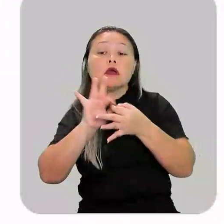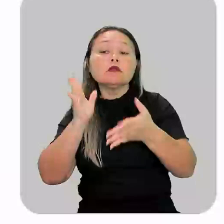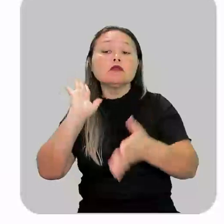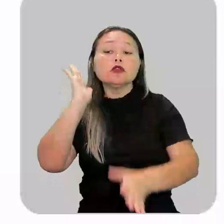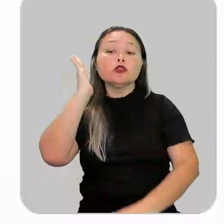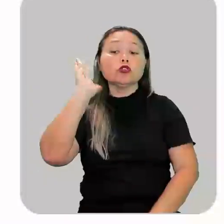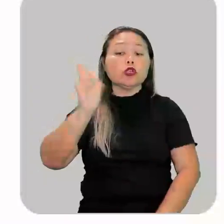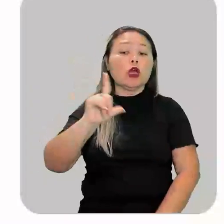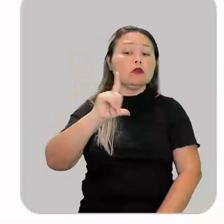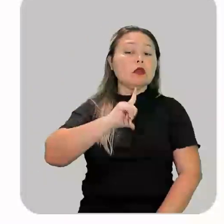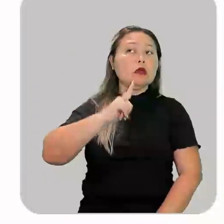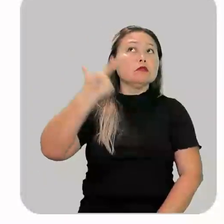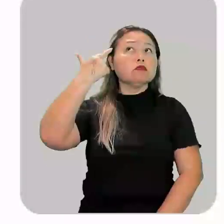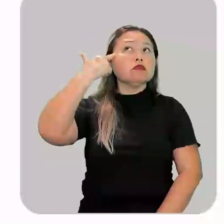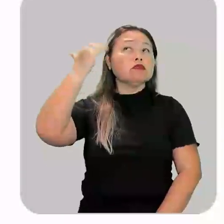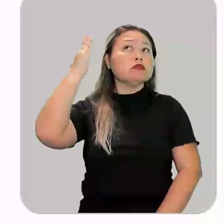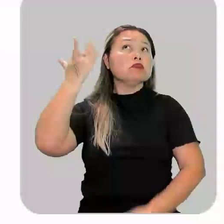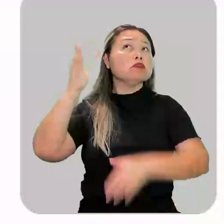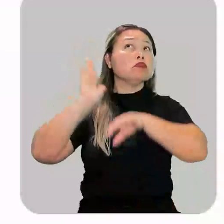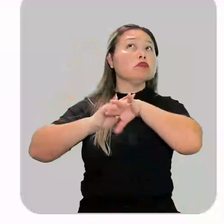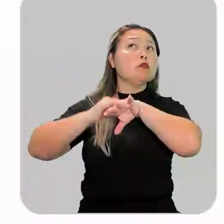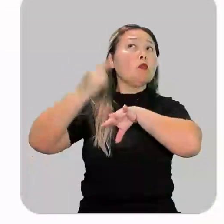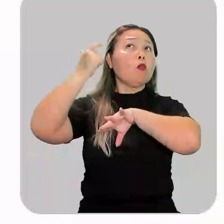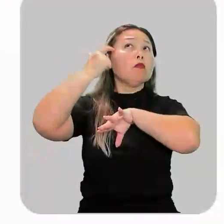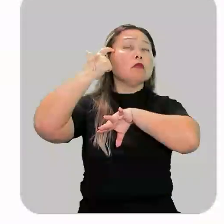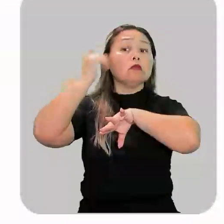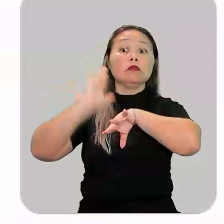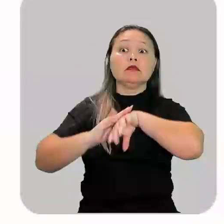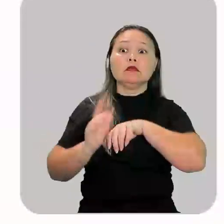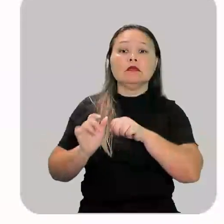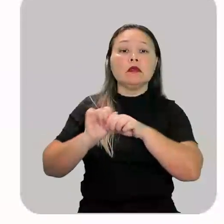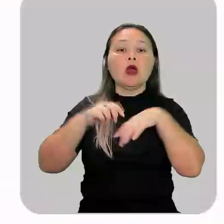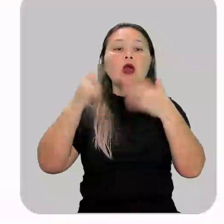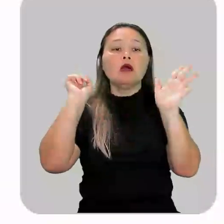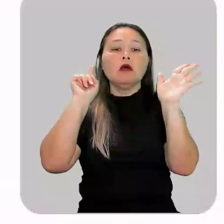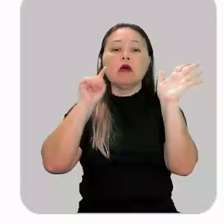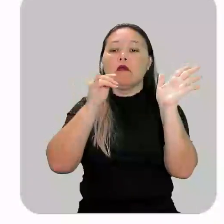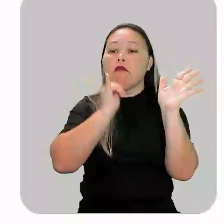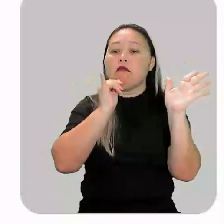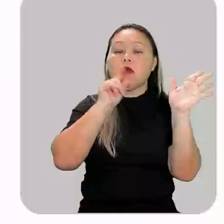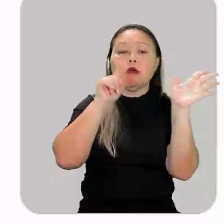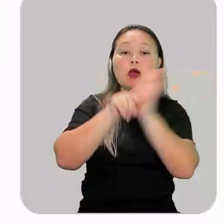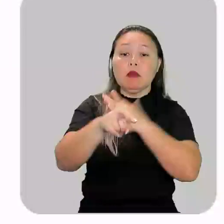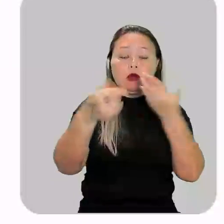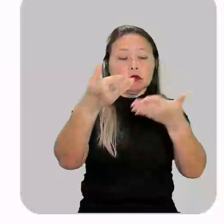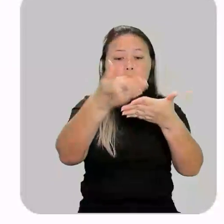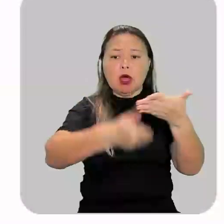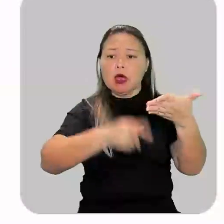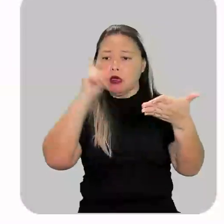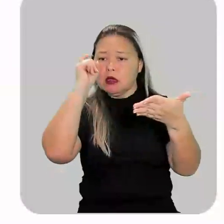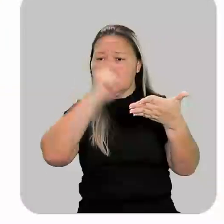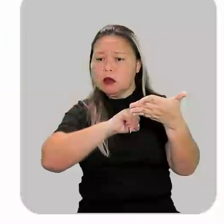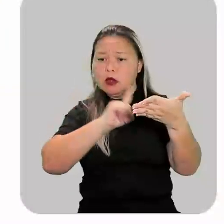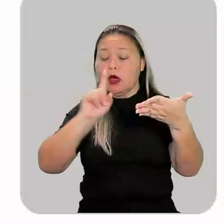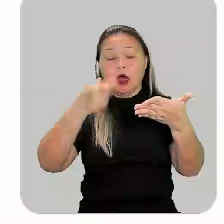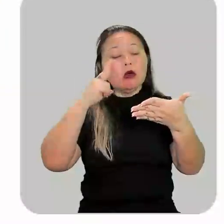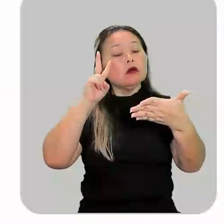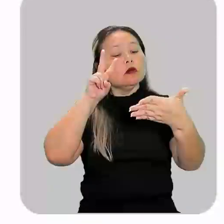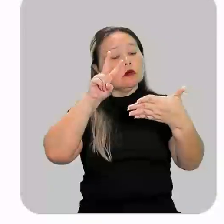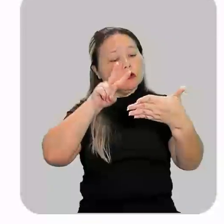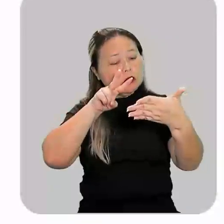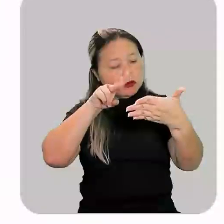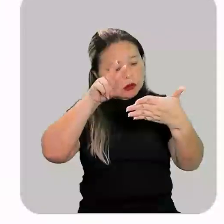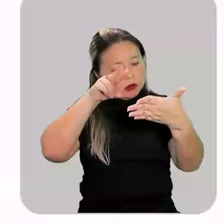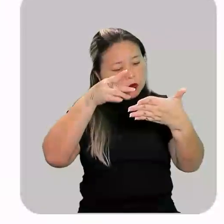prévio conhecimento na sua memória. Por exemplo, uma pergunta que parece complexa, após um segundo olhar